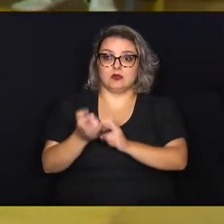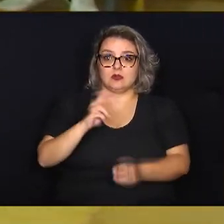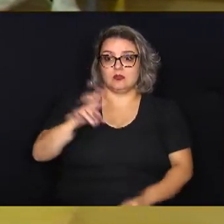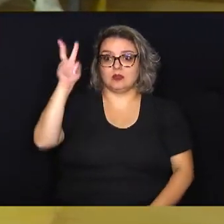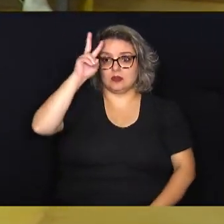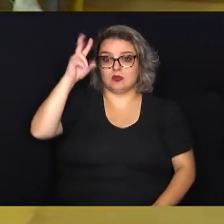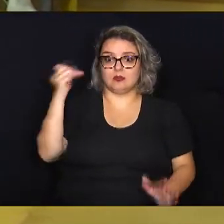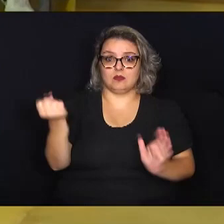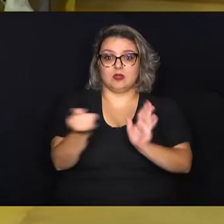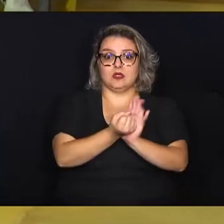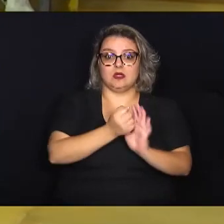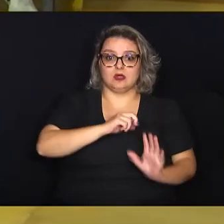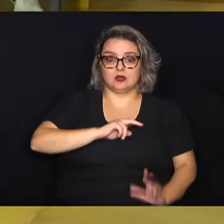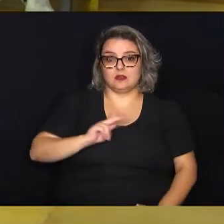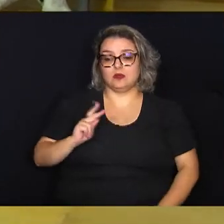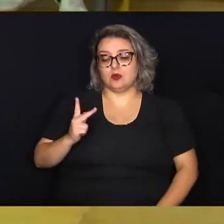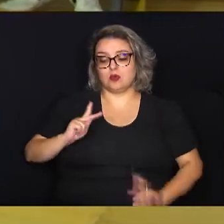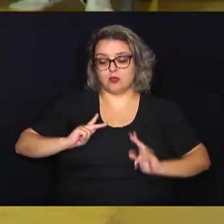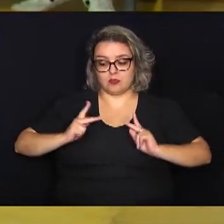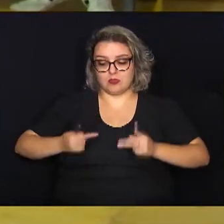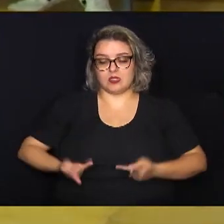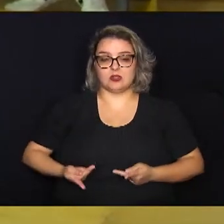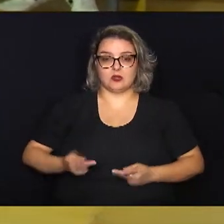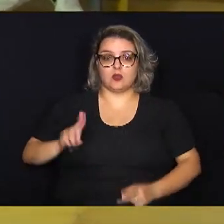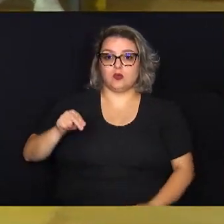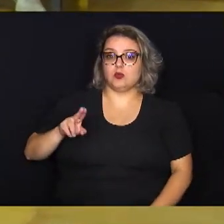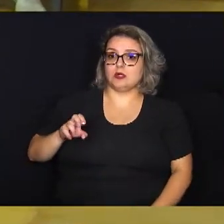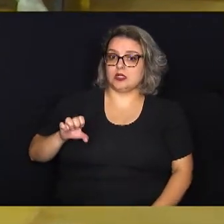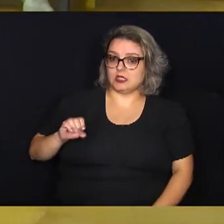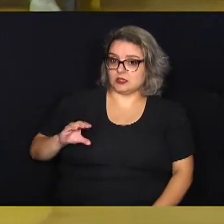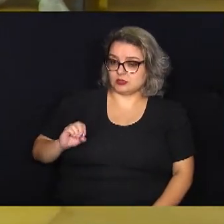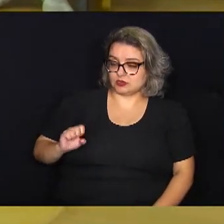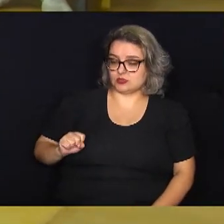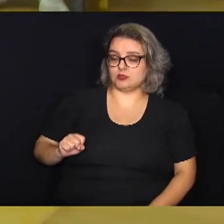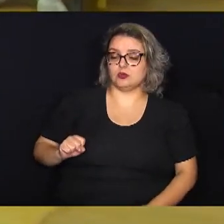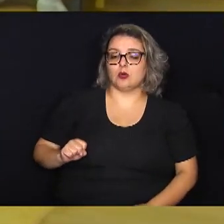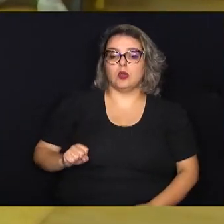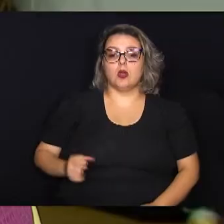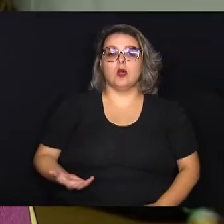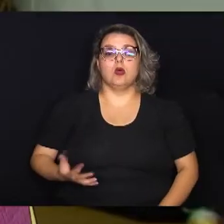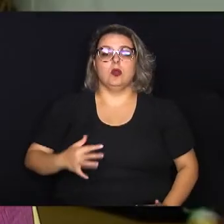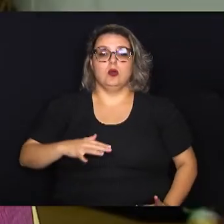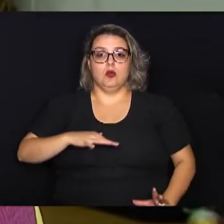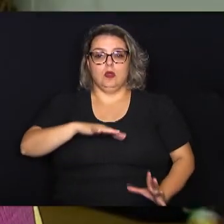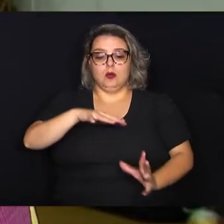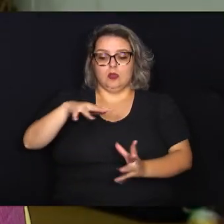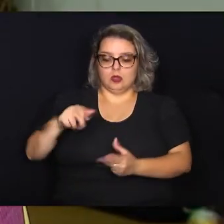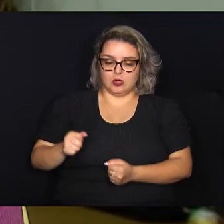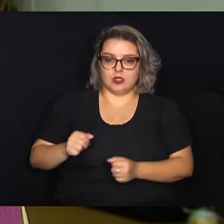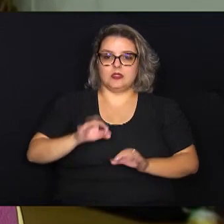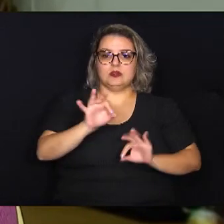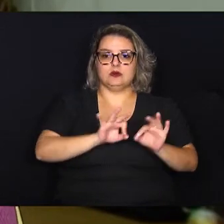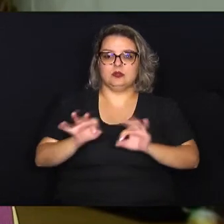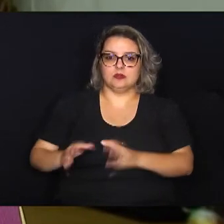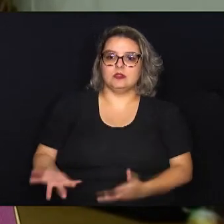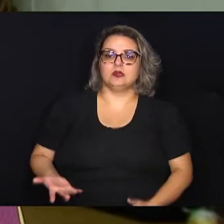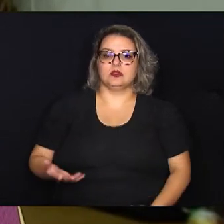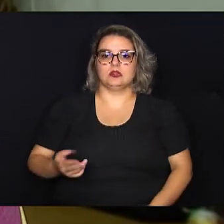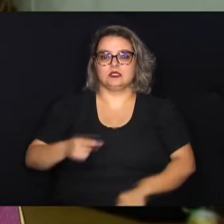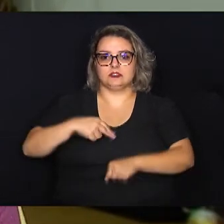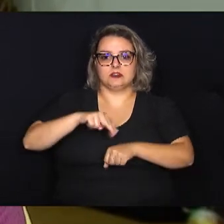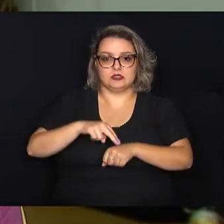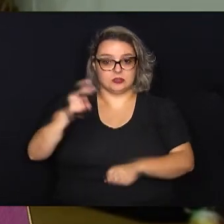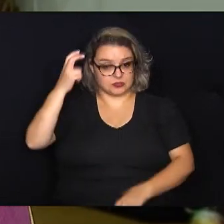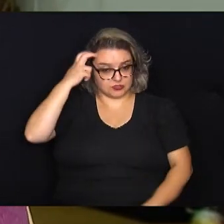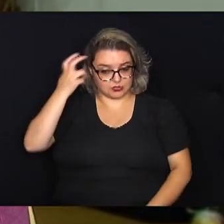da Humanidade pela Unesco, Organização das Nações Unidas para a Educação e Cultura. A gente entende que